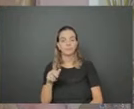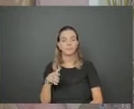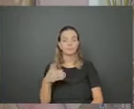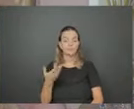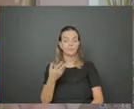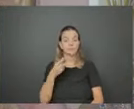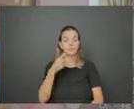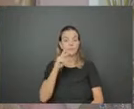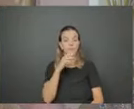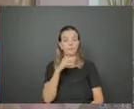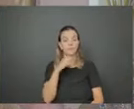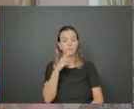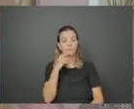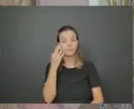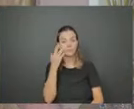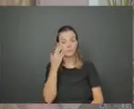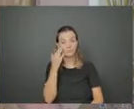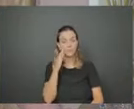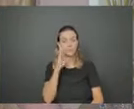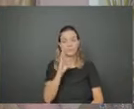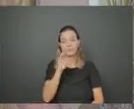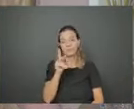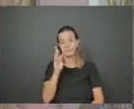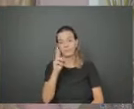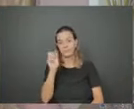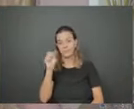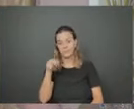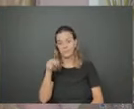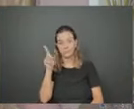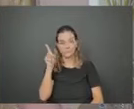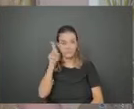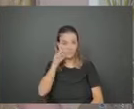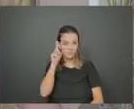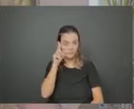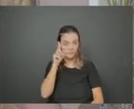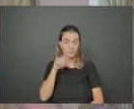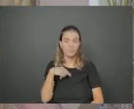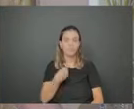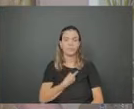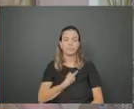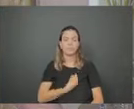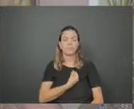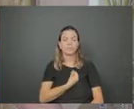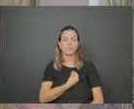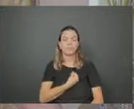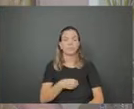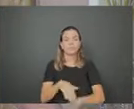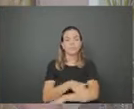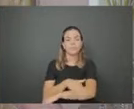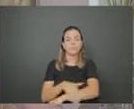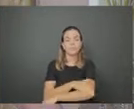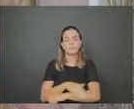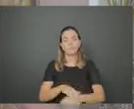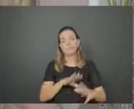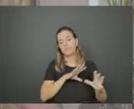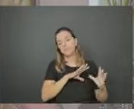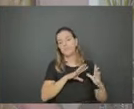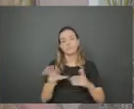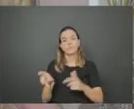BPTran ele tem estado todos os dias realizando operações em toda a região de Curitiba. Nós